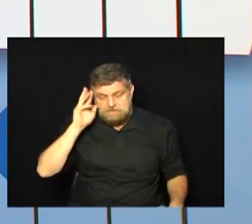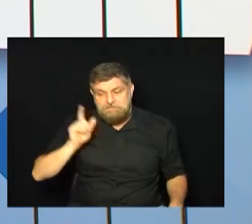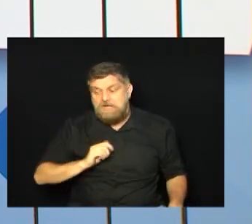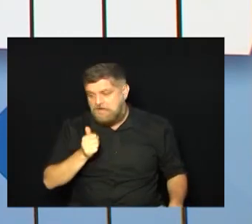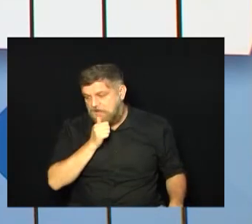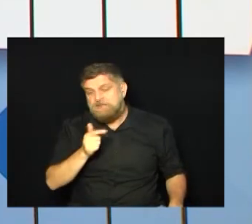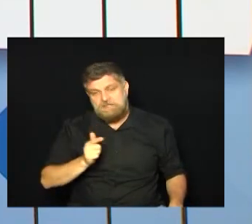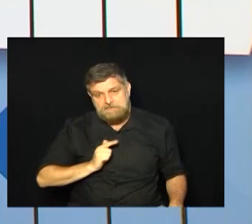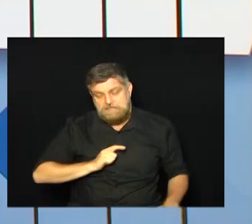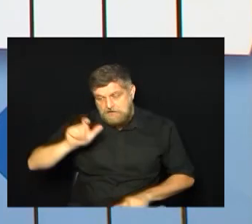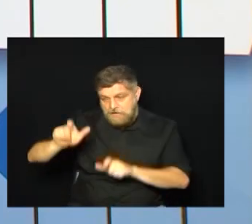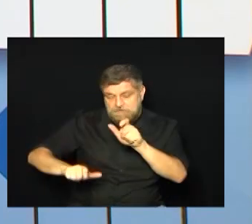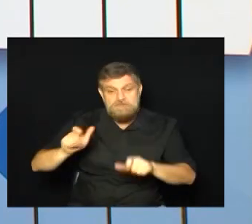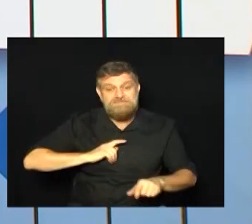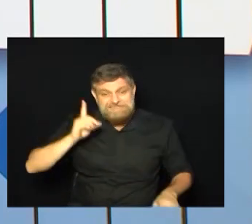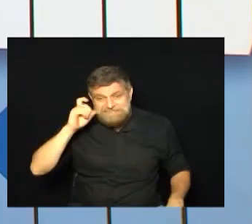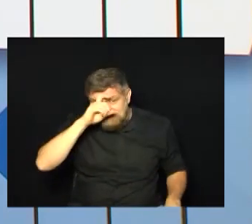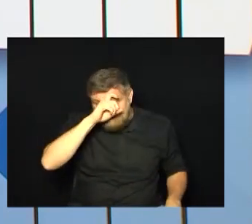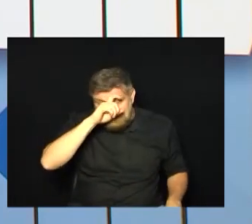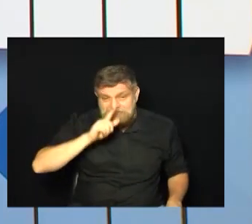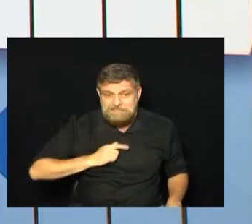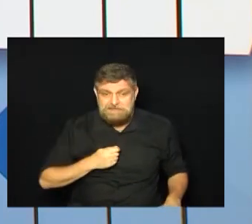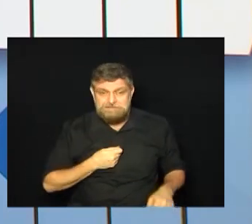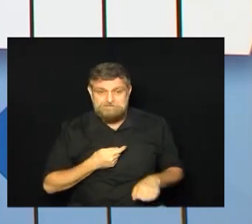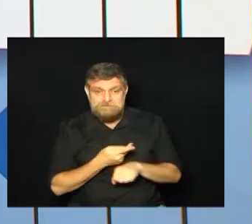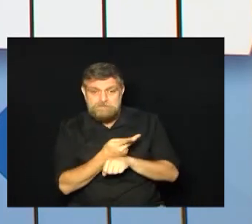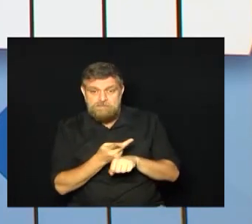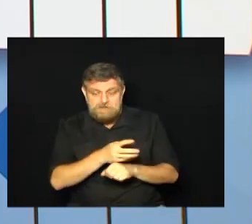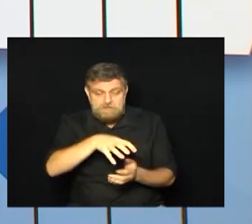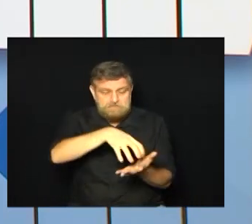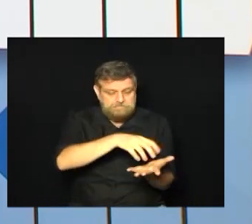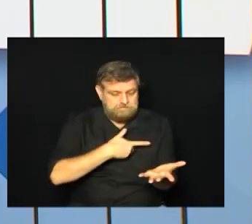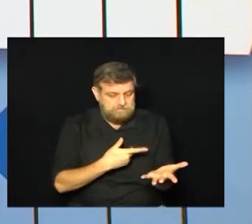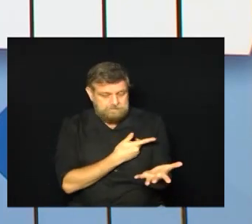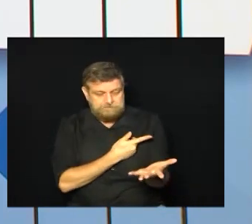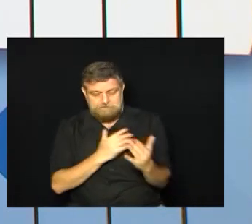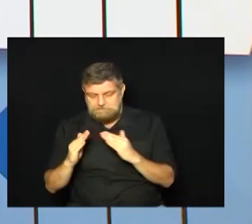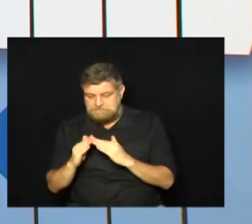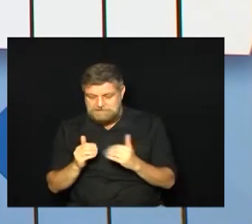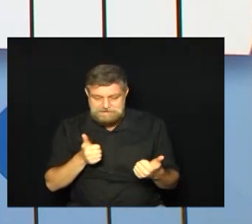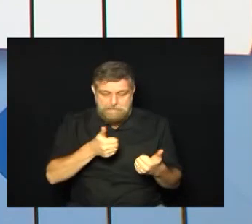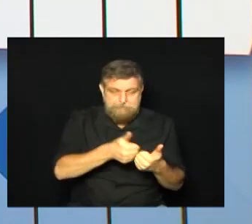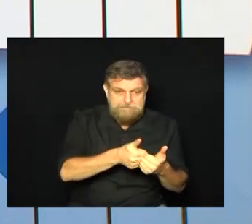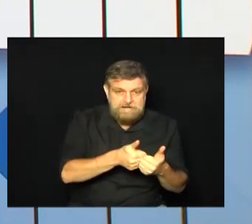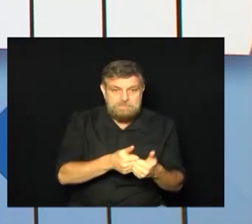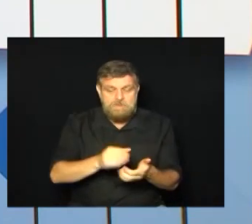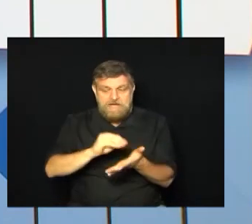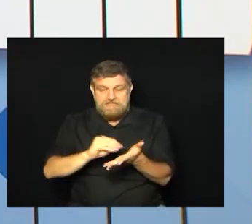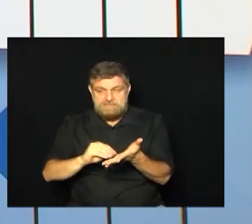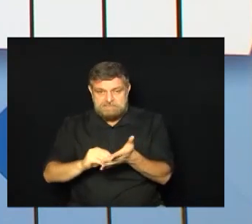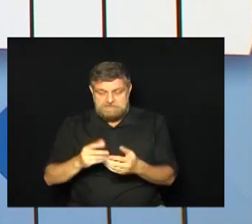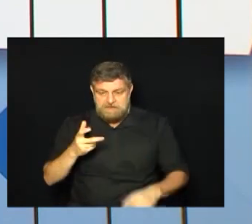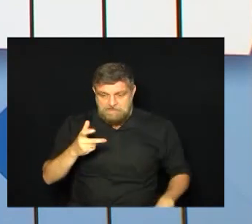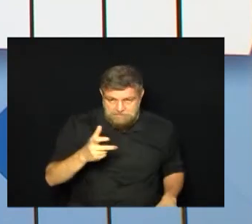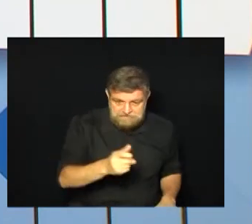aberto. Quem tiver dificuldade deve procurar o centro de saúde mais próximo. O agendamento é pelo